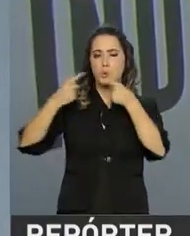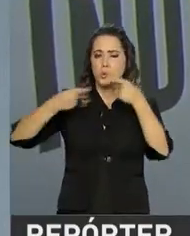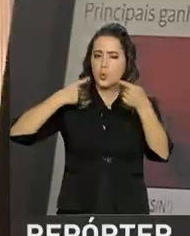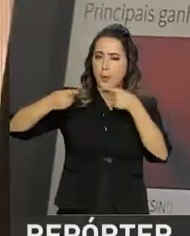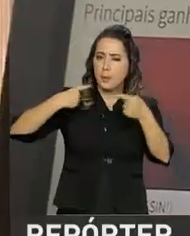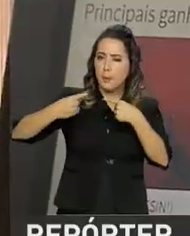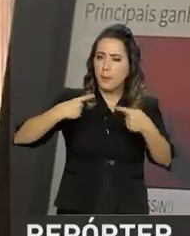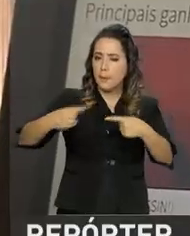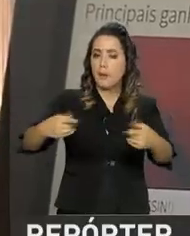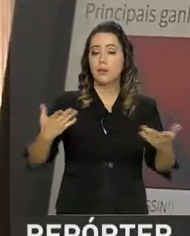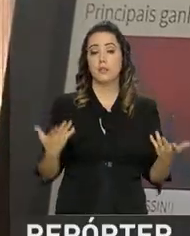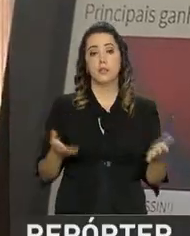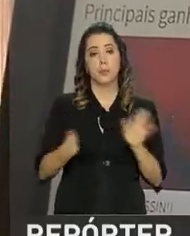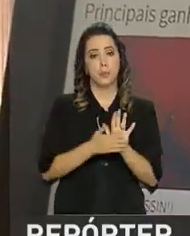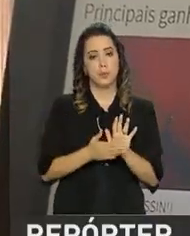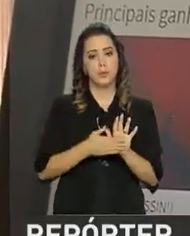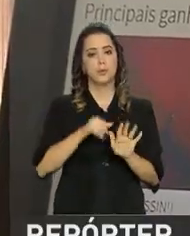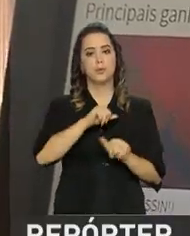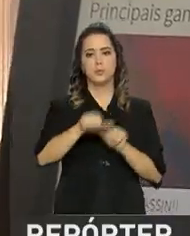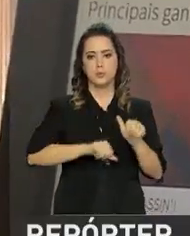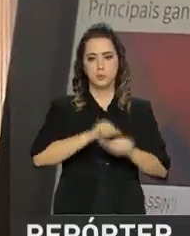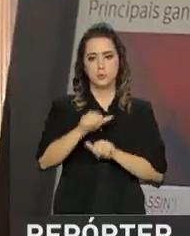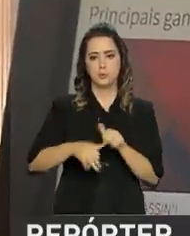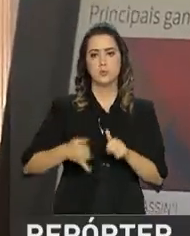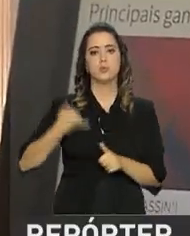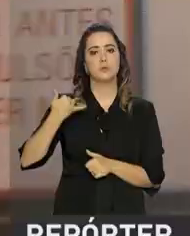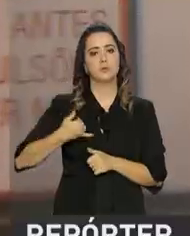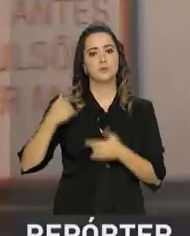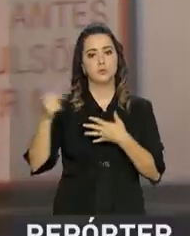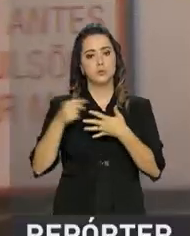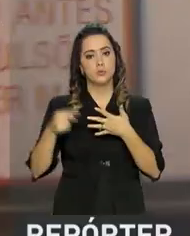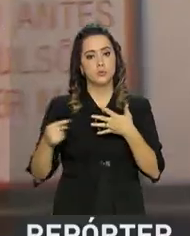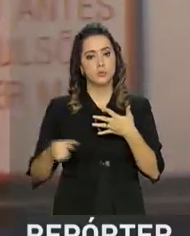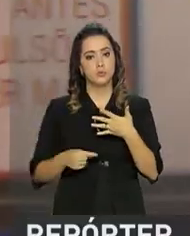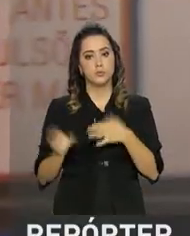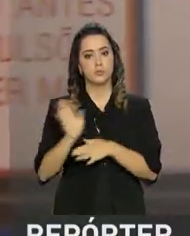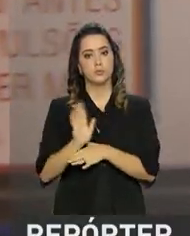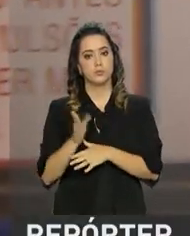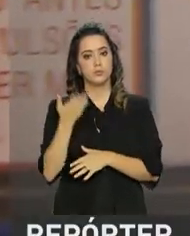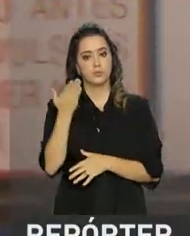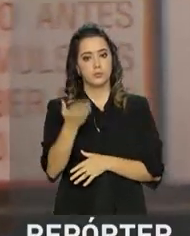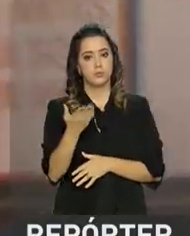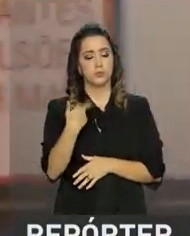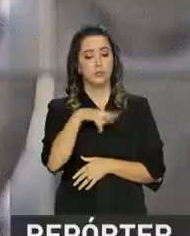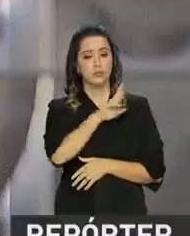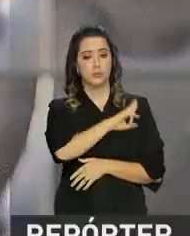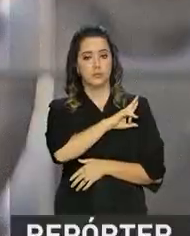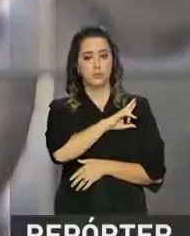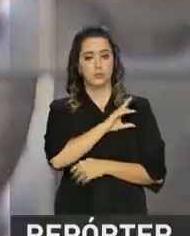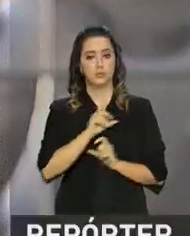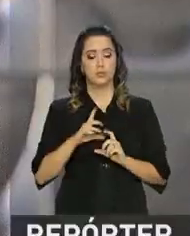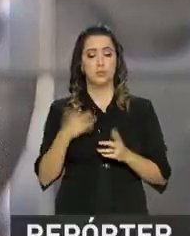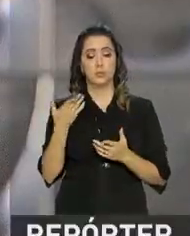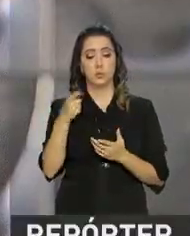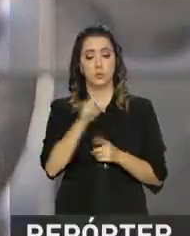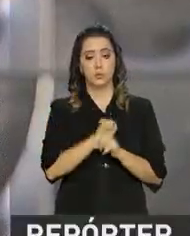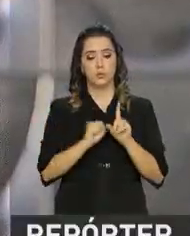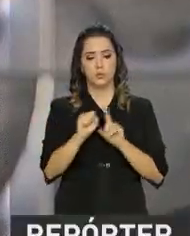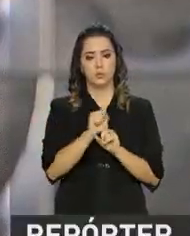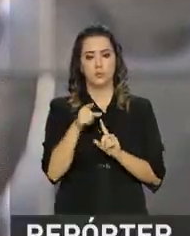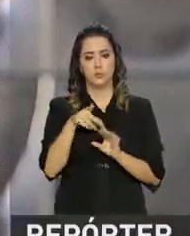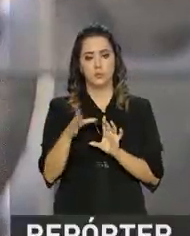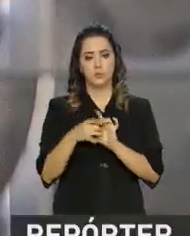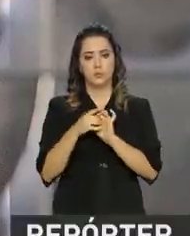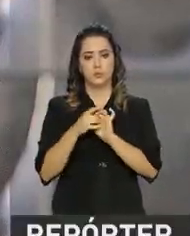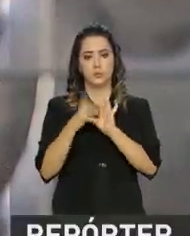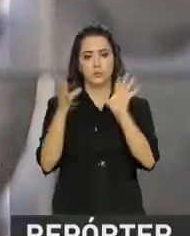longo do ano e receber propostas para a nova classificação indicativa de obras audiovisuais. O representante de uma organização da sociedade ligada